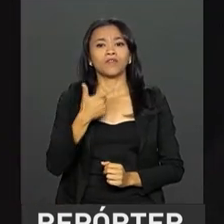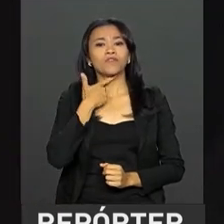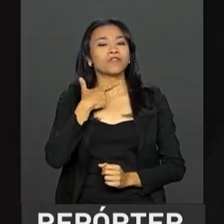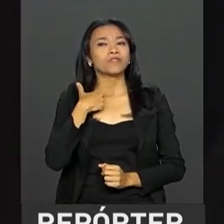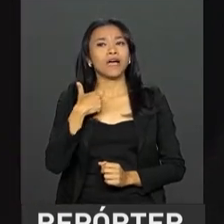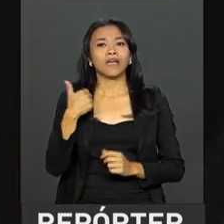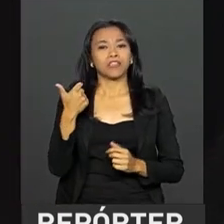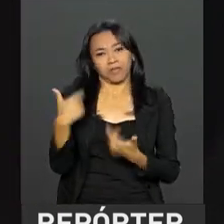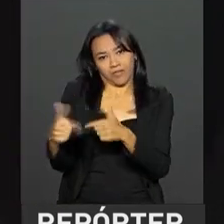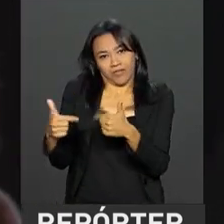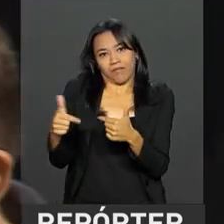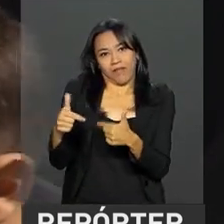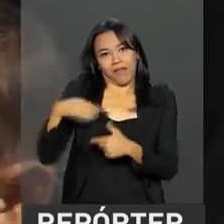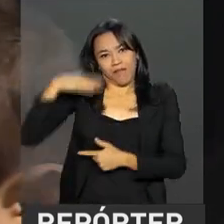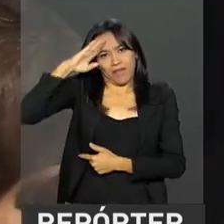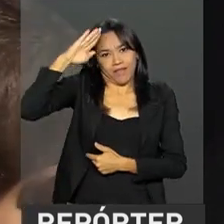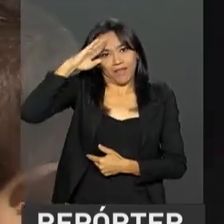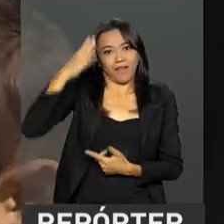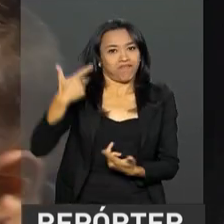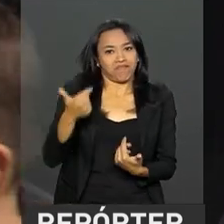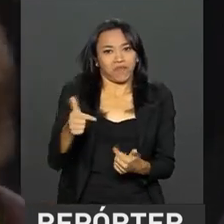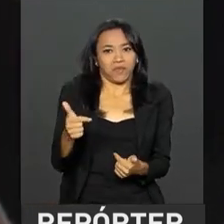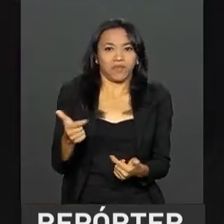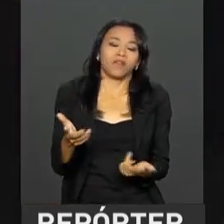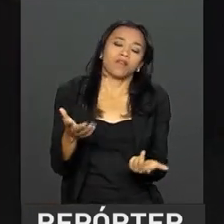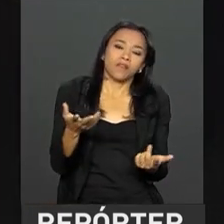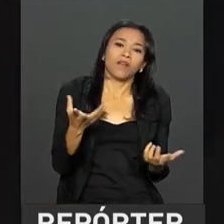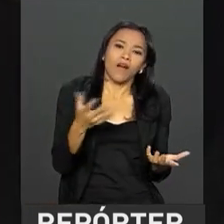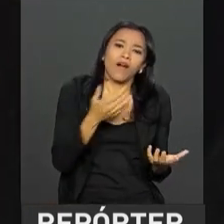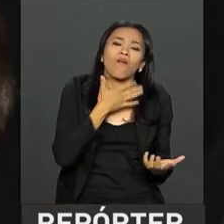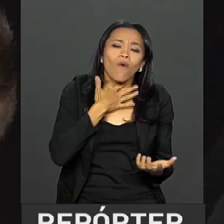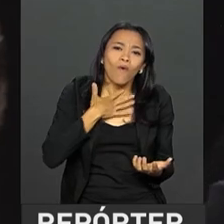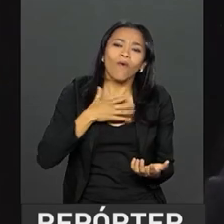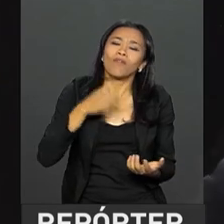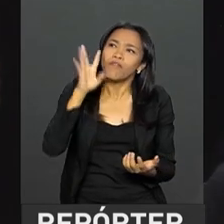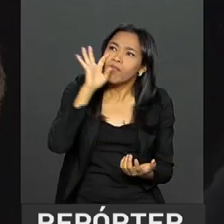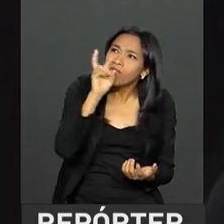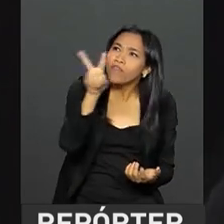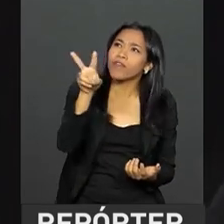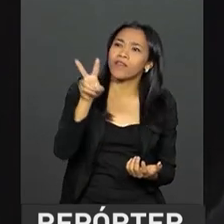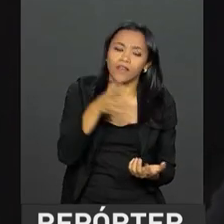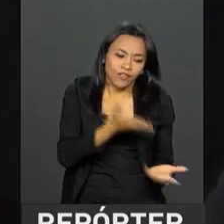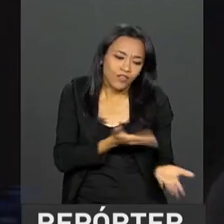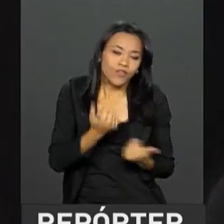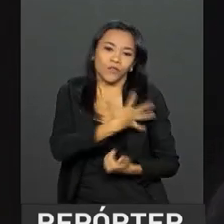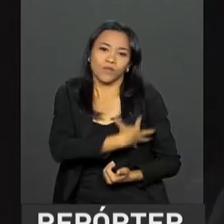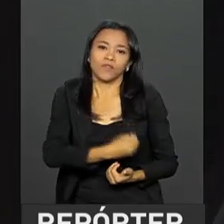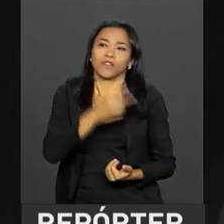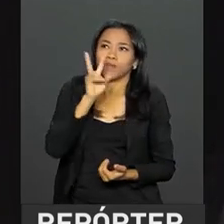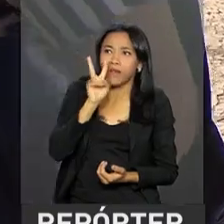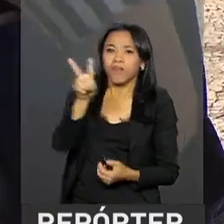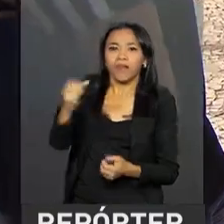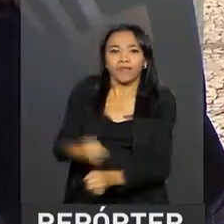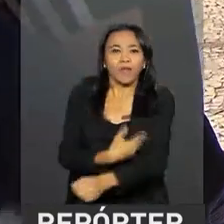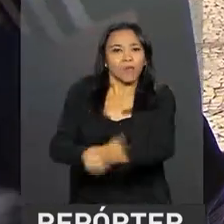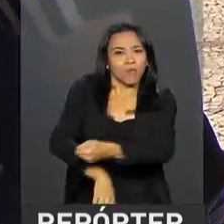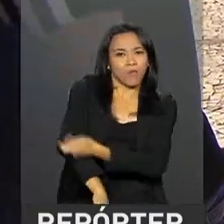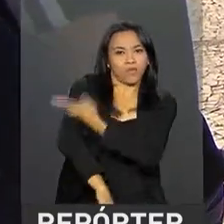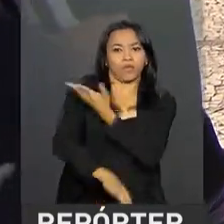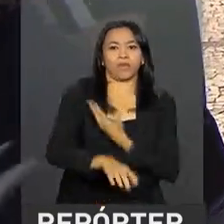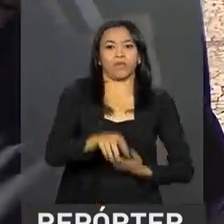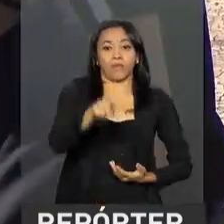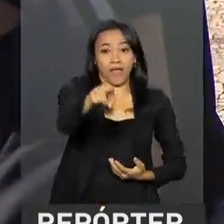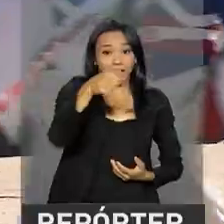serviço militar, então, mas gosto de ver, presenciar e trago meus meninos também para sentir essa emoção um pouco. A pequena